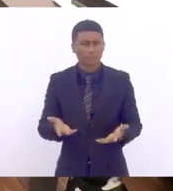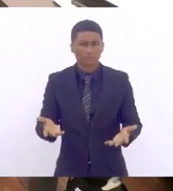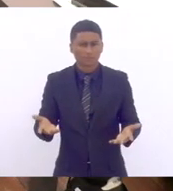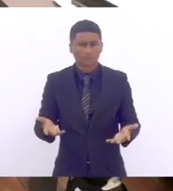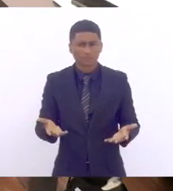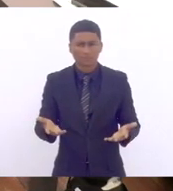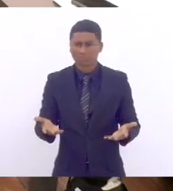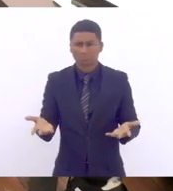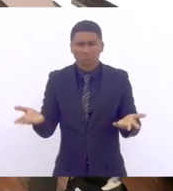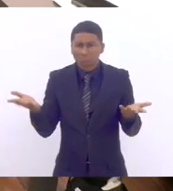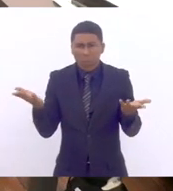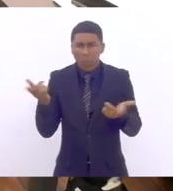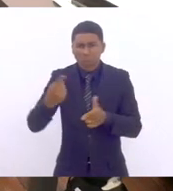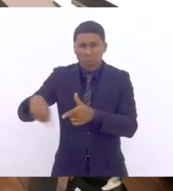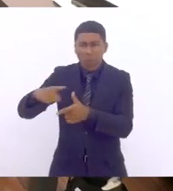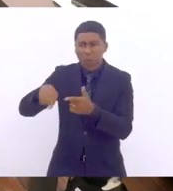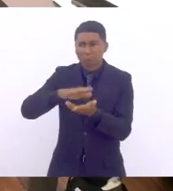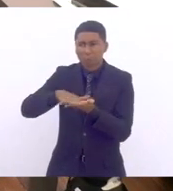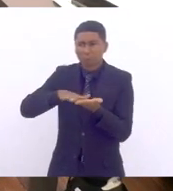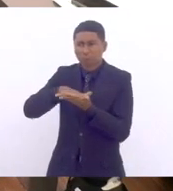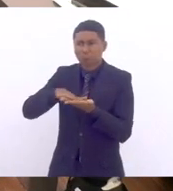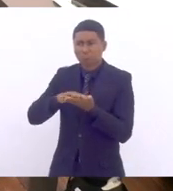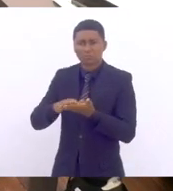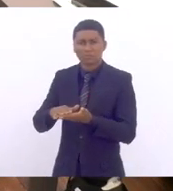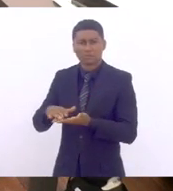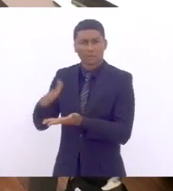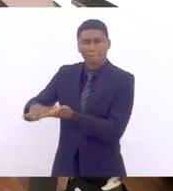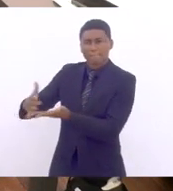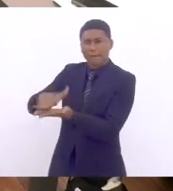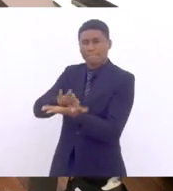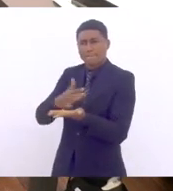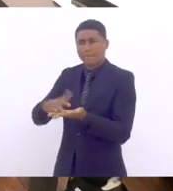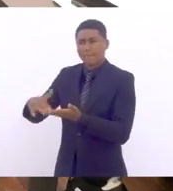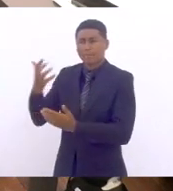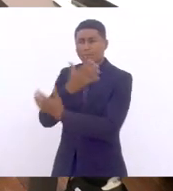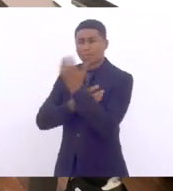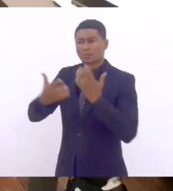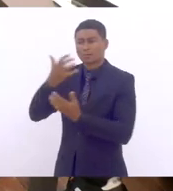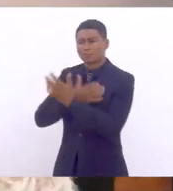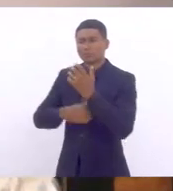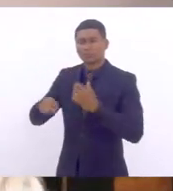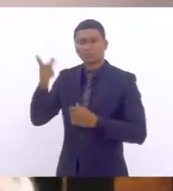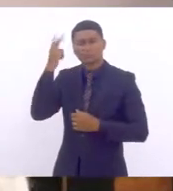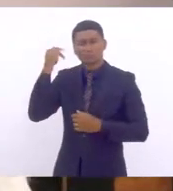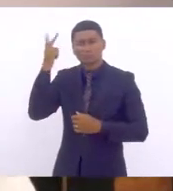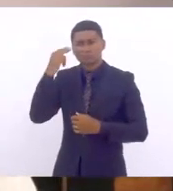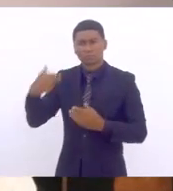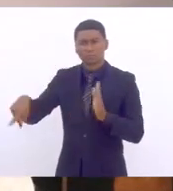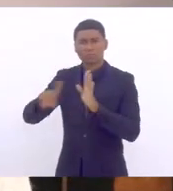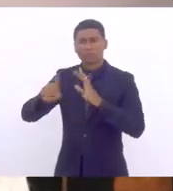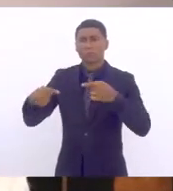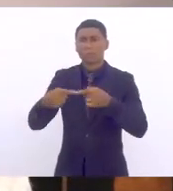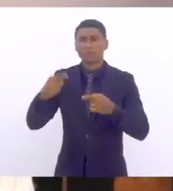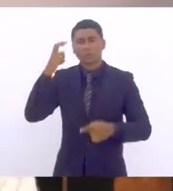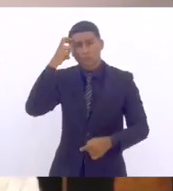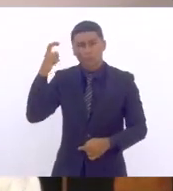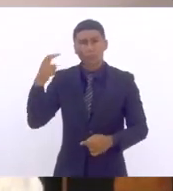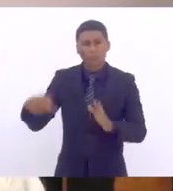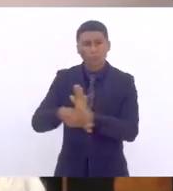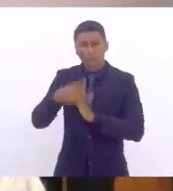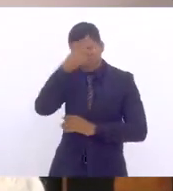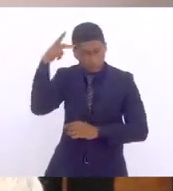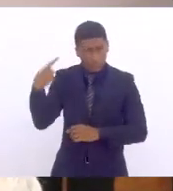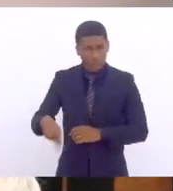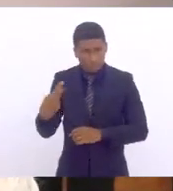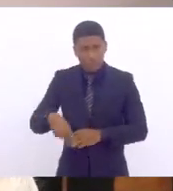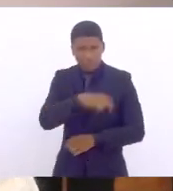Não tinha nada a ver. O pagode é uma coisa espontânea da cultura do carioca, do brasileiro.